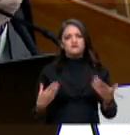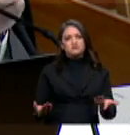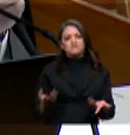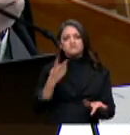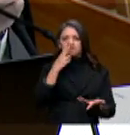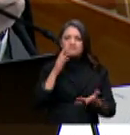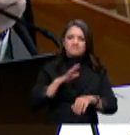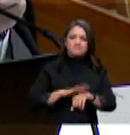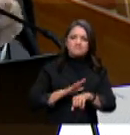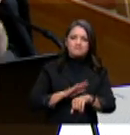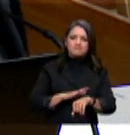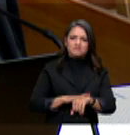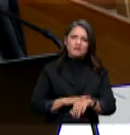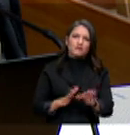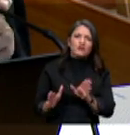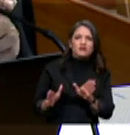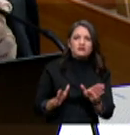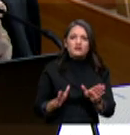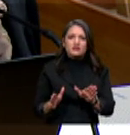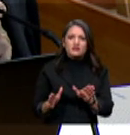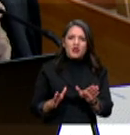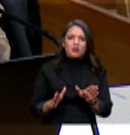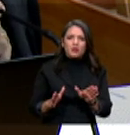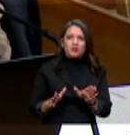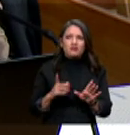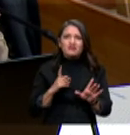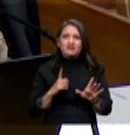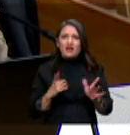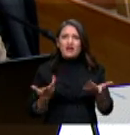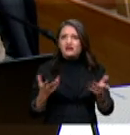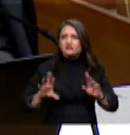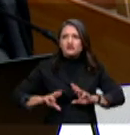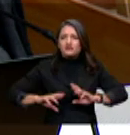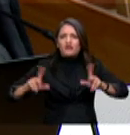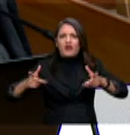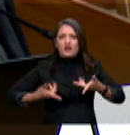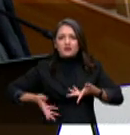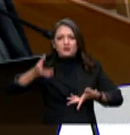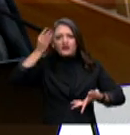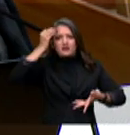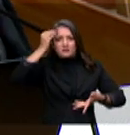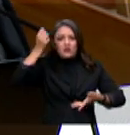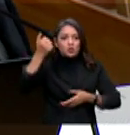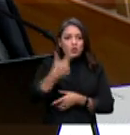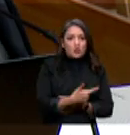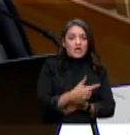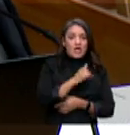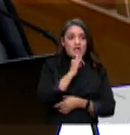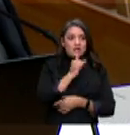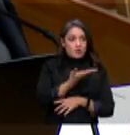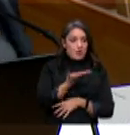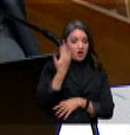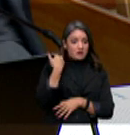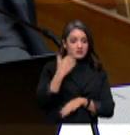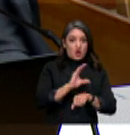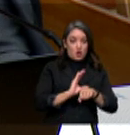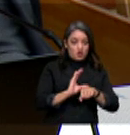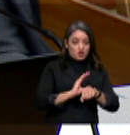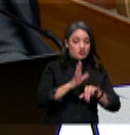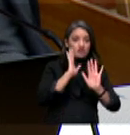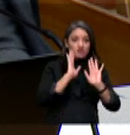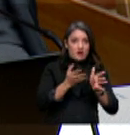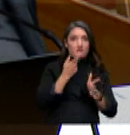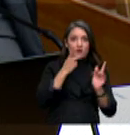período determinado de tempo tenha um tratamento diferenciado do que, primeiro, lá atrás, a Constituição já